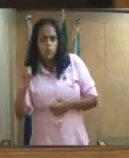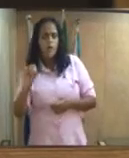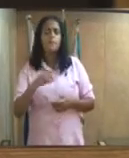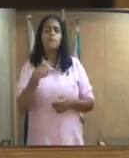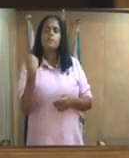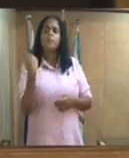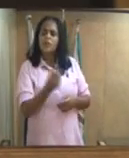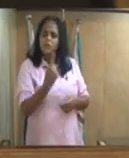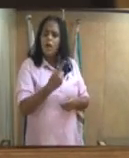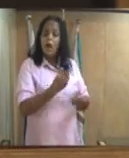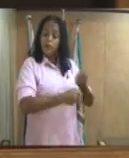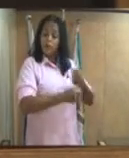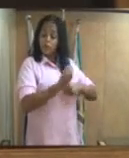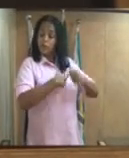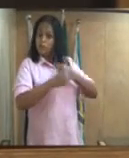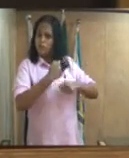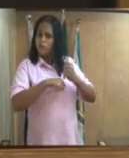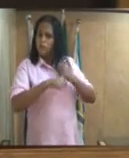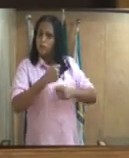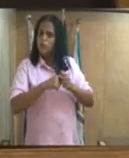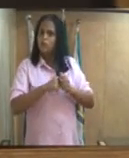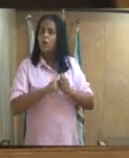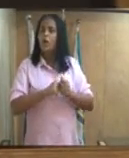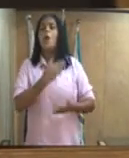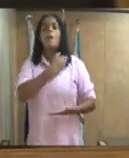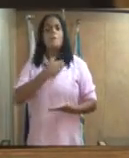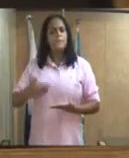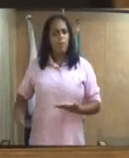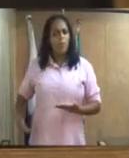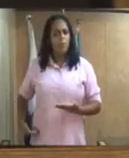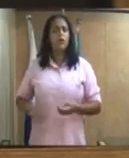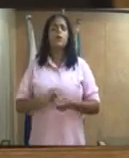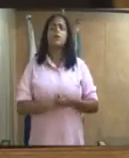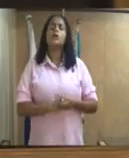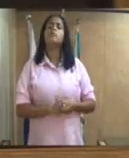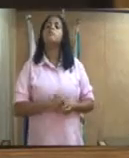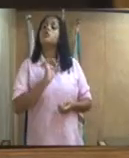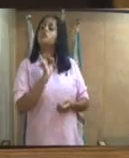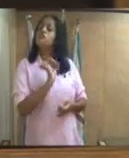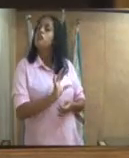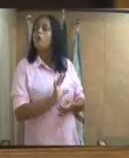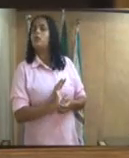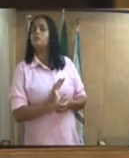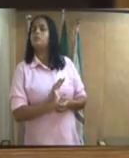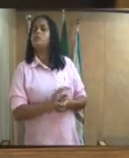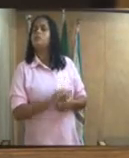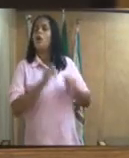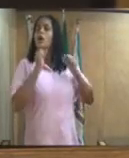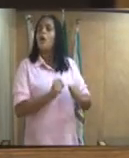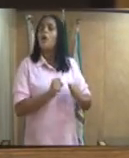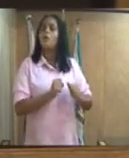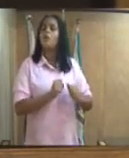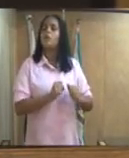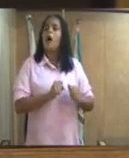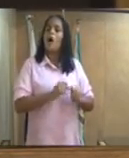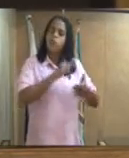na administração pública não fica restrito apenas ao boletim, ao